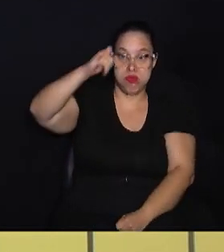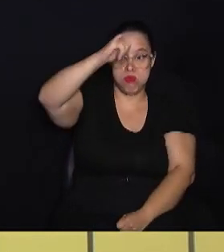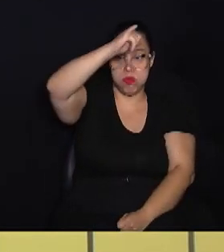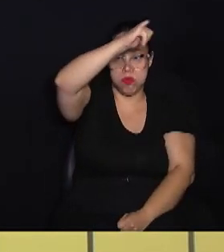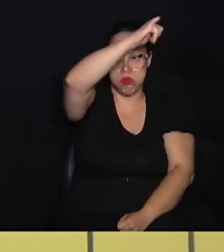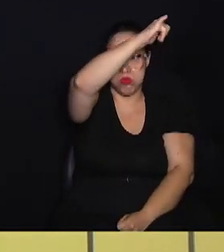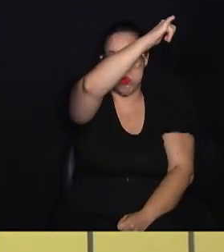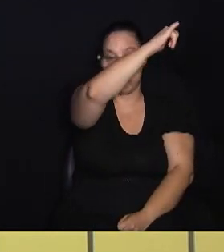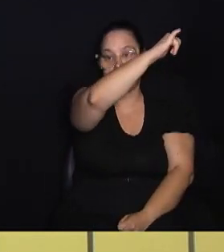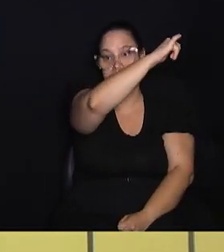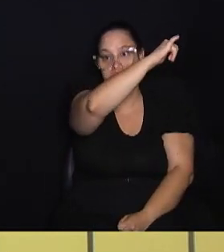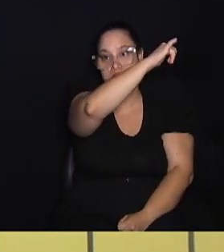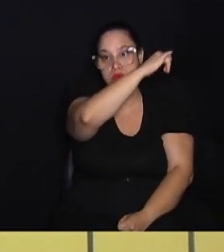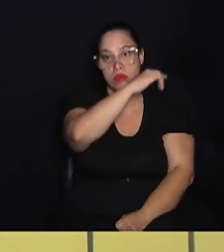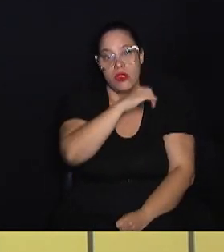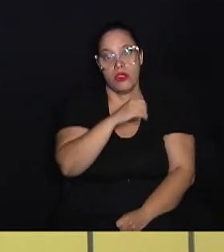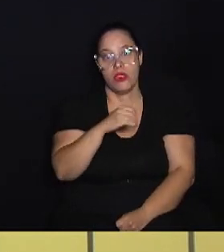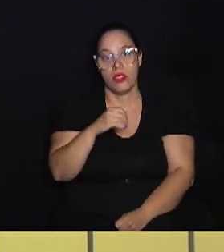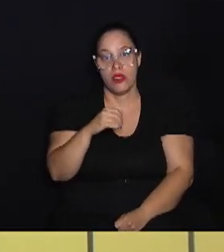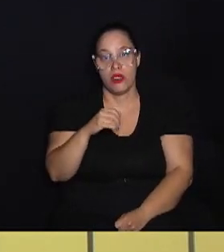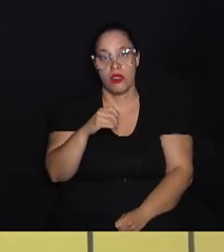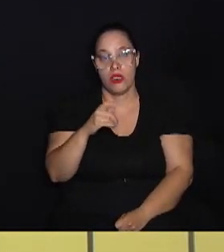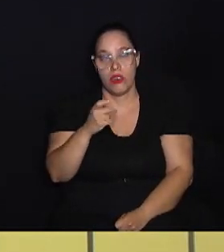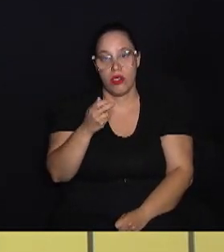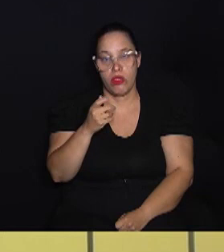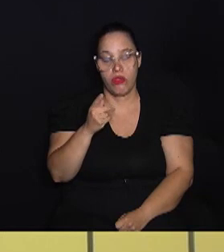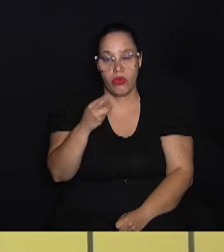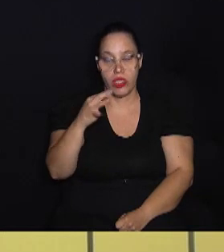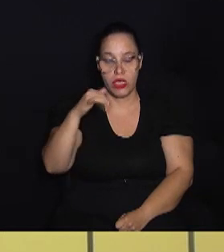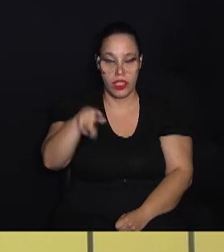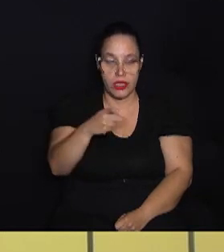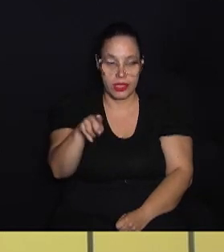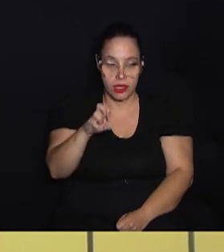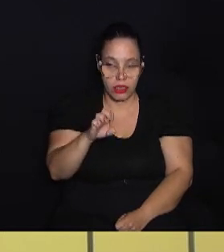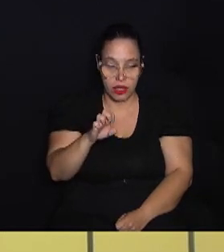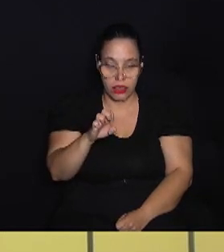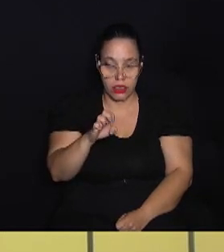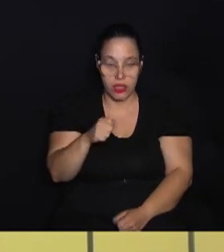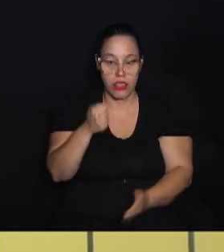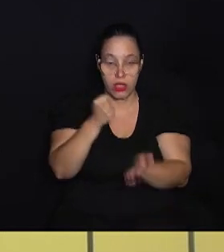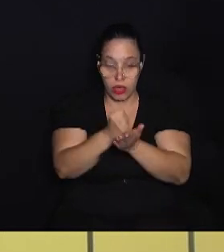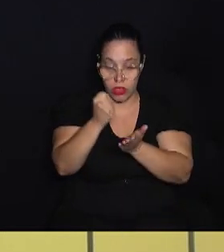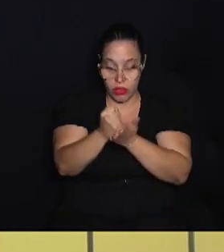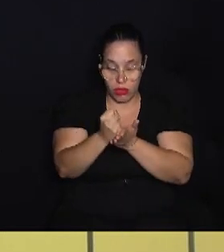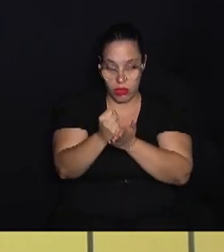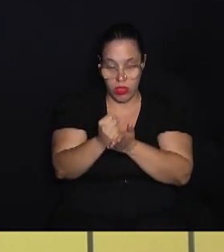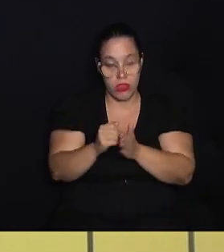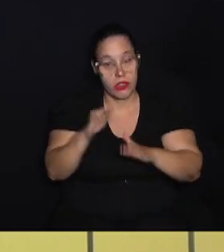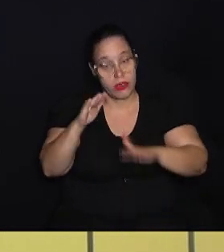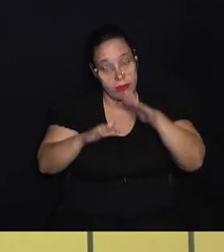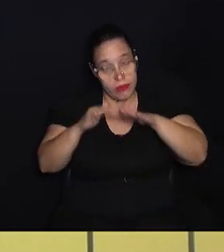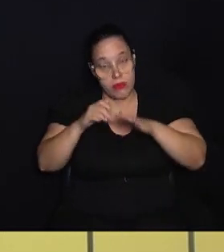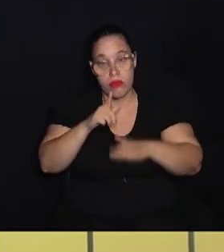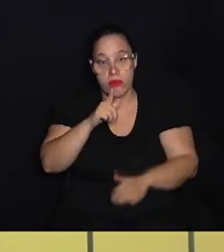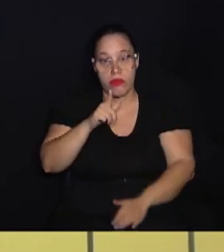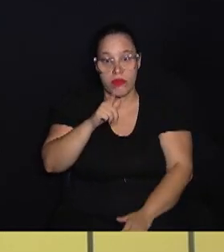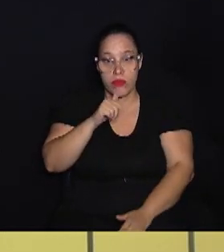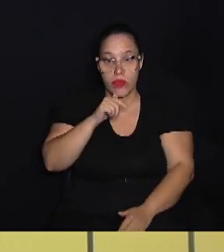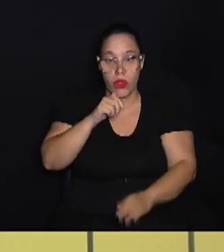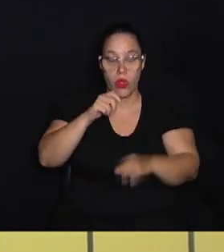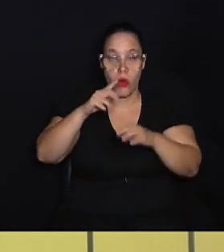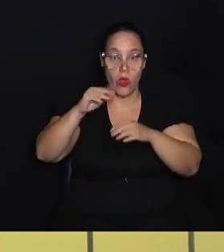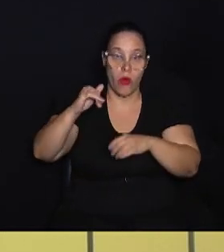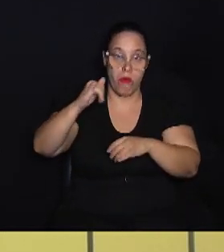fazem normalmente o lançamento de fertilizantes agrícolas. Sim. E a gente contrata elas, dependendo da situação, para fazer o lançamento de